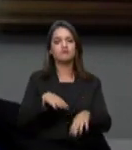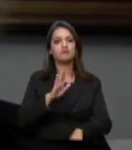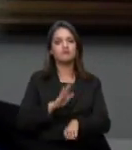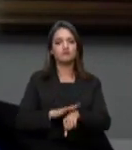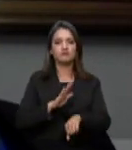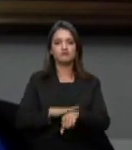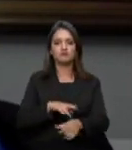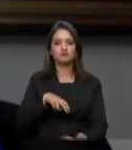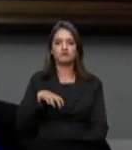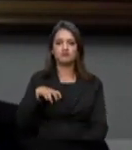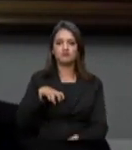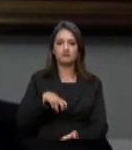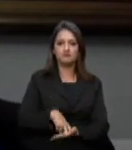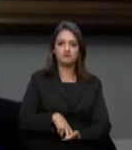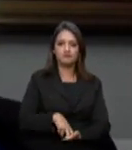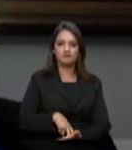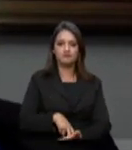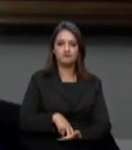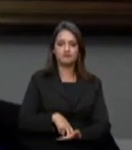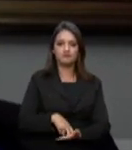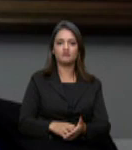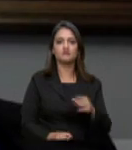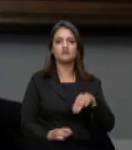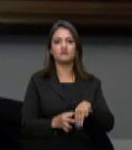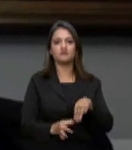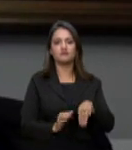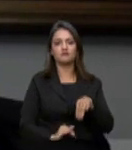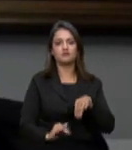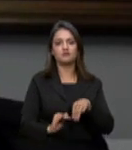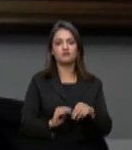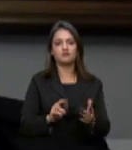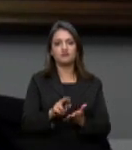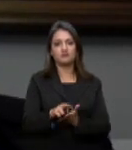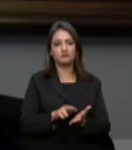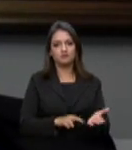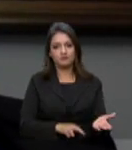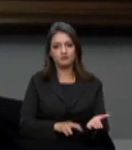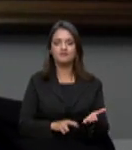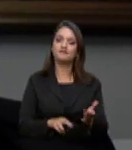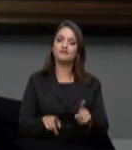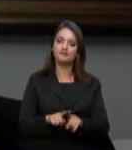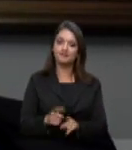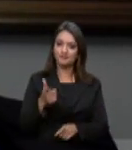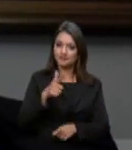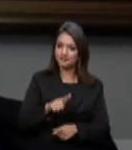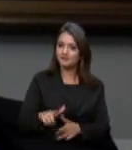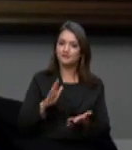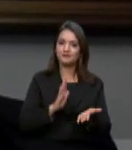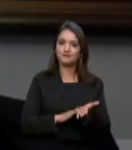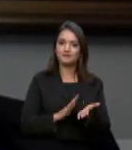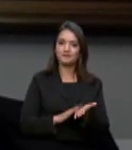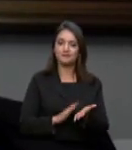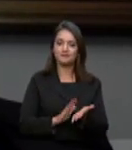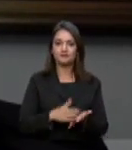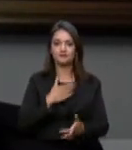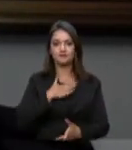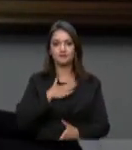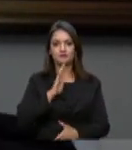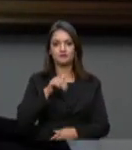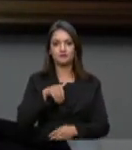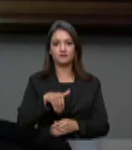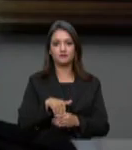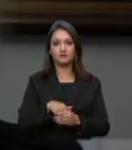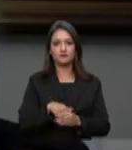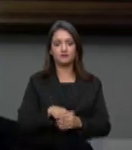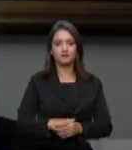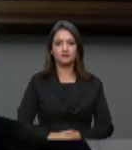dosimetria proposta pelo e-mail eminente relator a que mais uma vez parabenizo é o voax